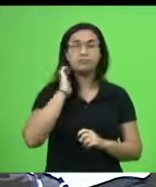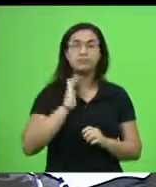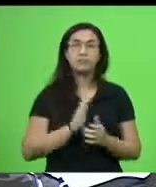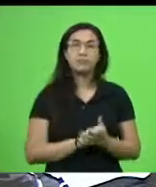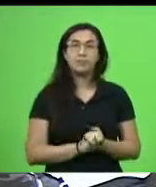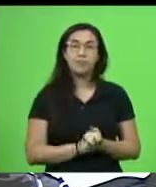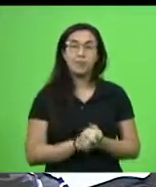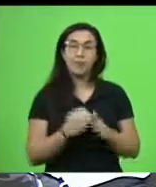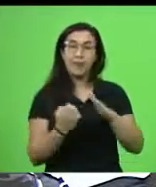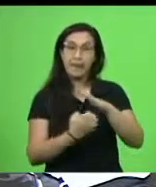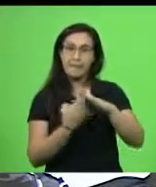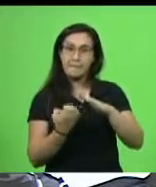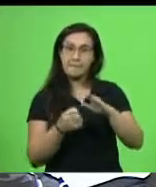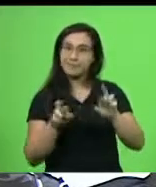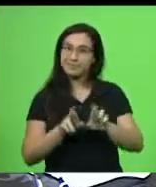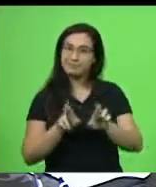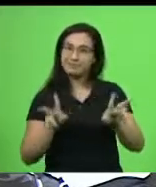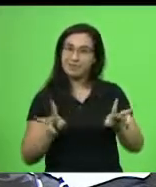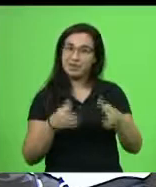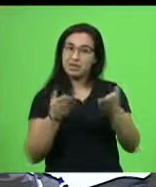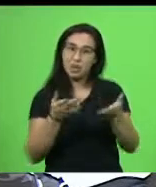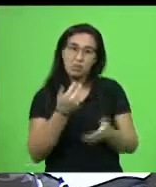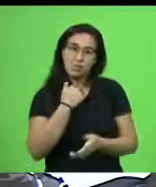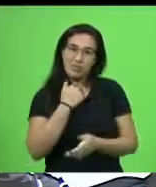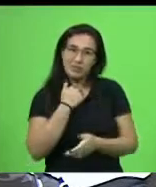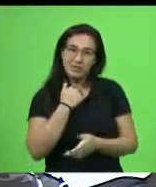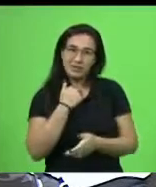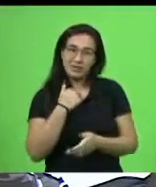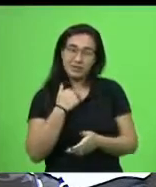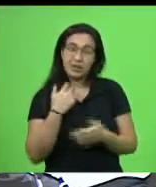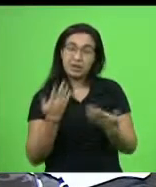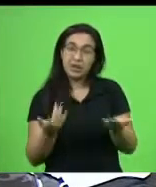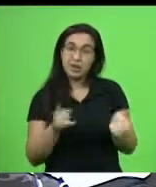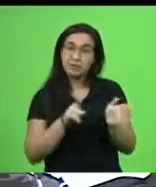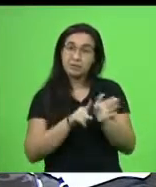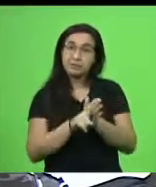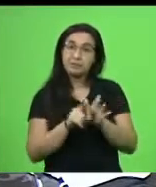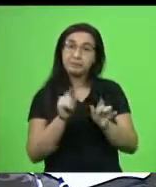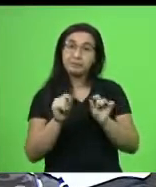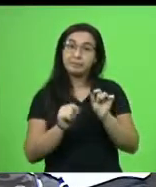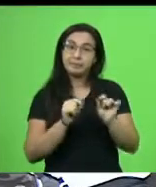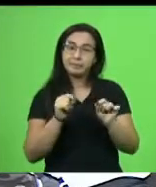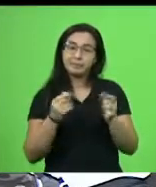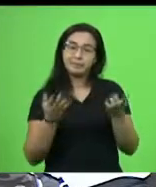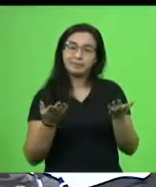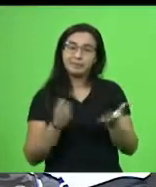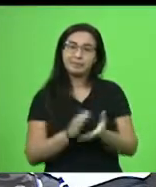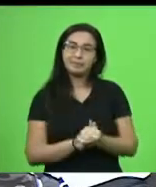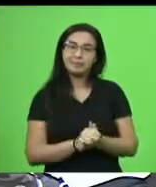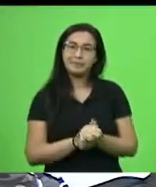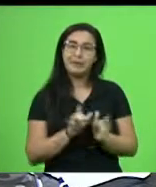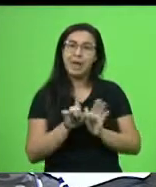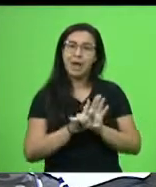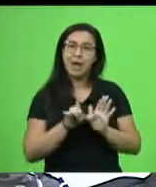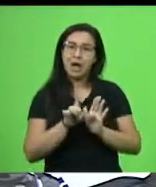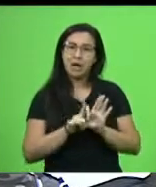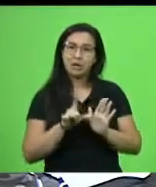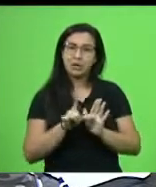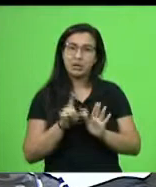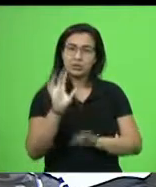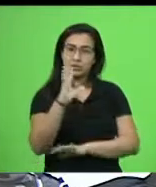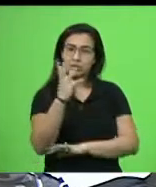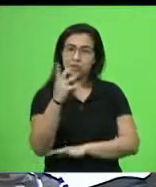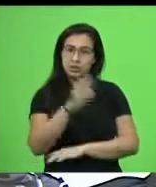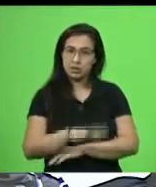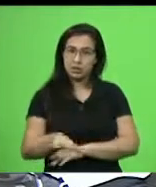do licenciamento de seus empreendimentos? É uma pergunta que fica. A própria legislação ambiental vigente, aliás,